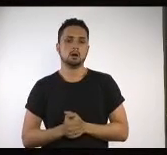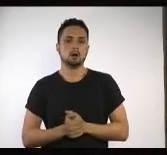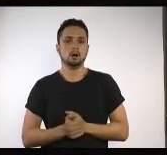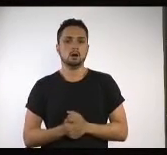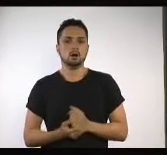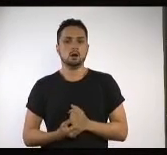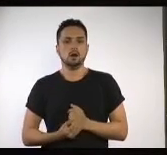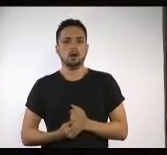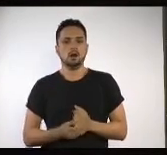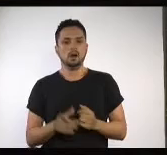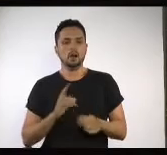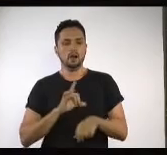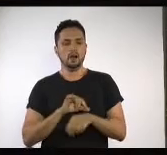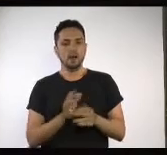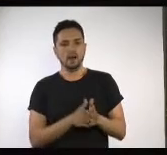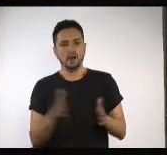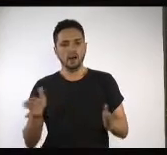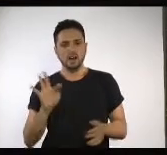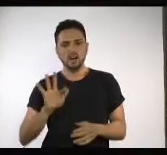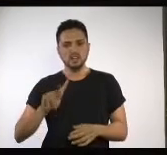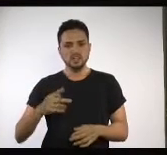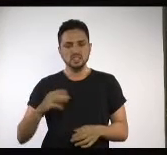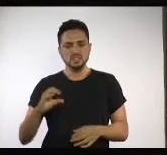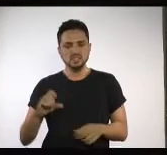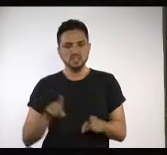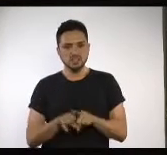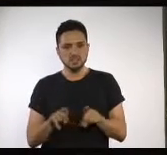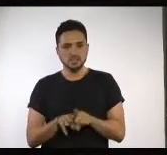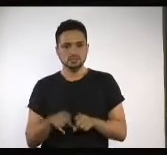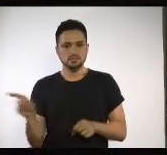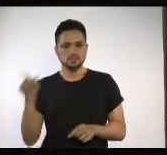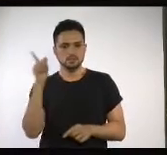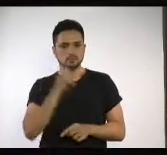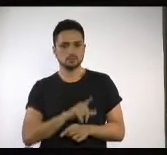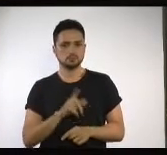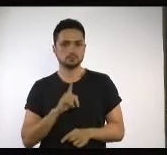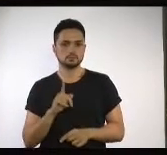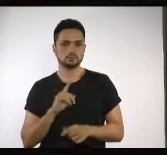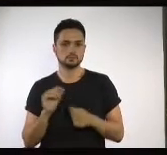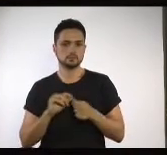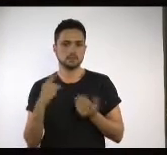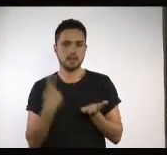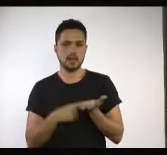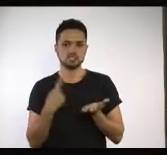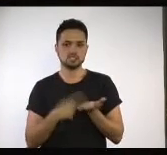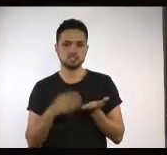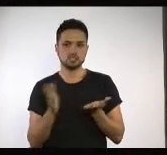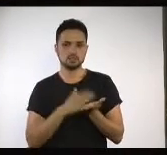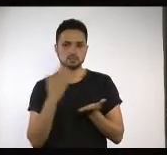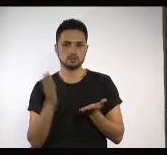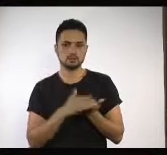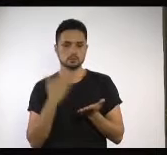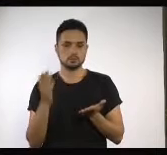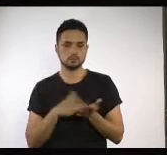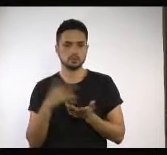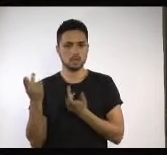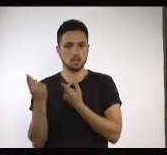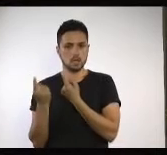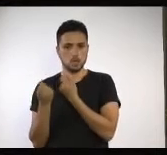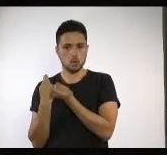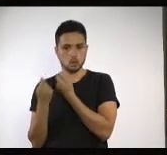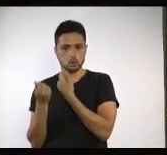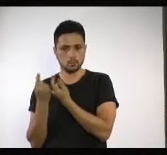do período de Fernando Henrique Cardoso, que construiu uma agenda na sua macroeconomia e na sua